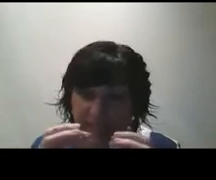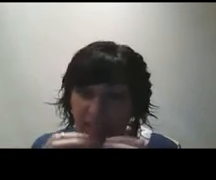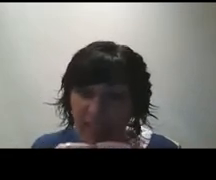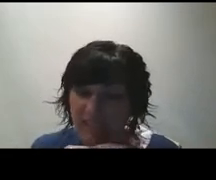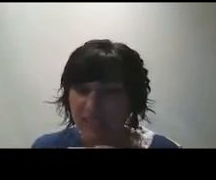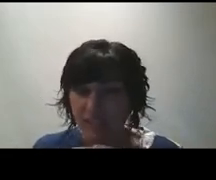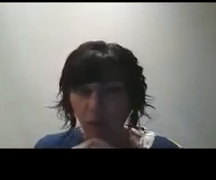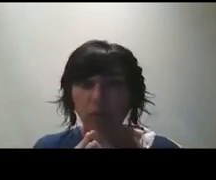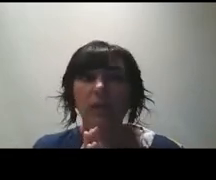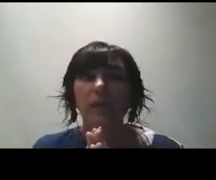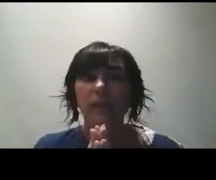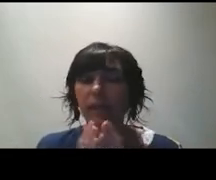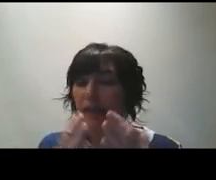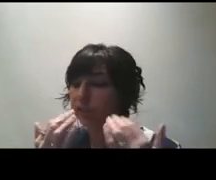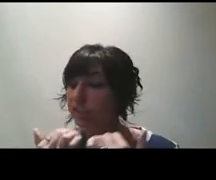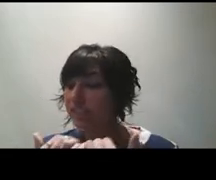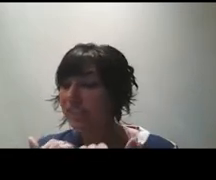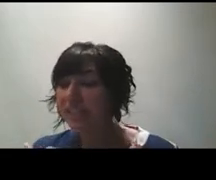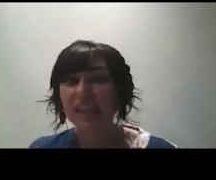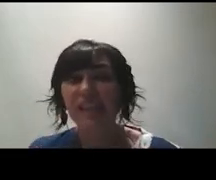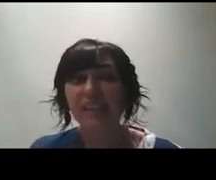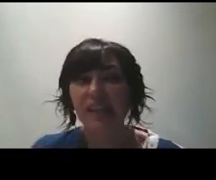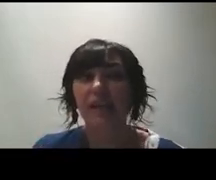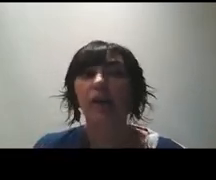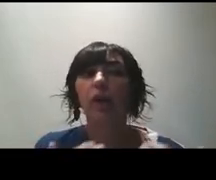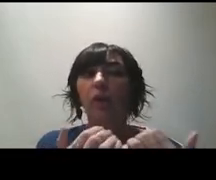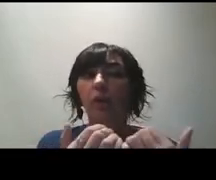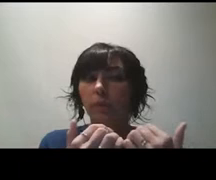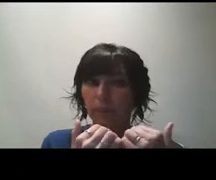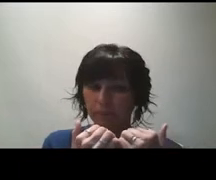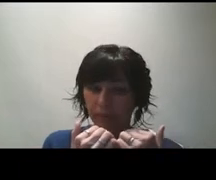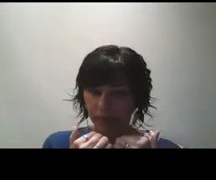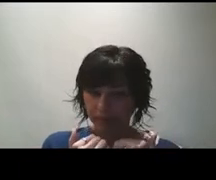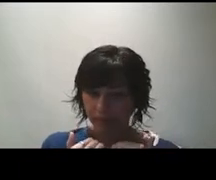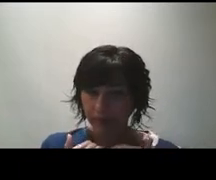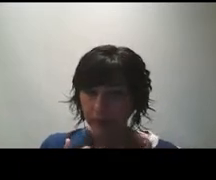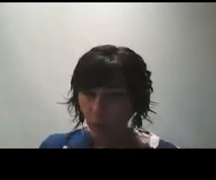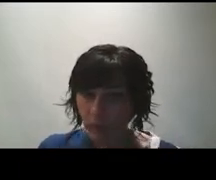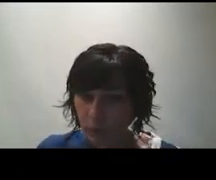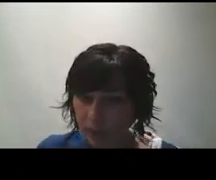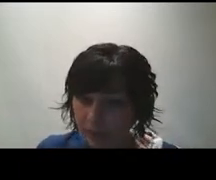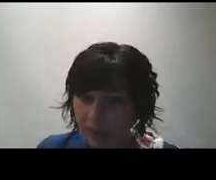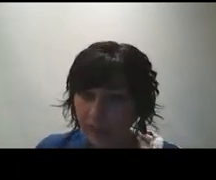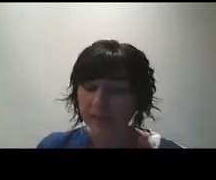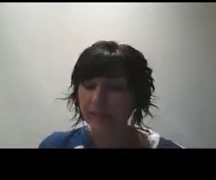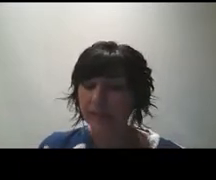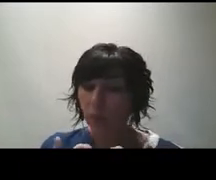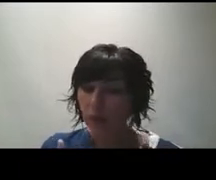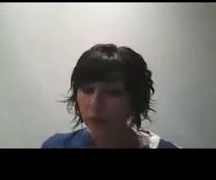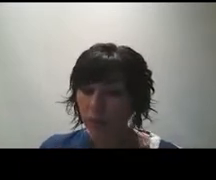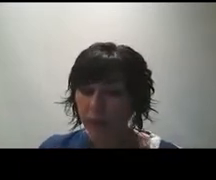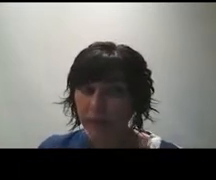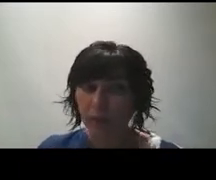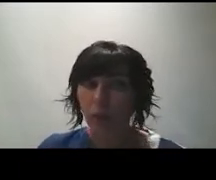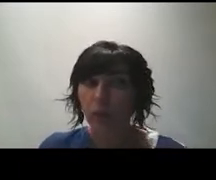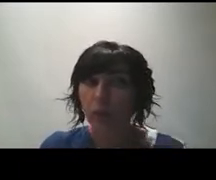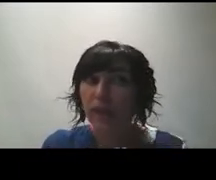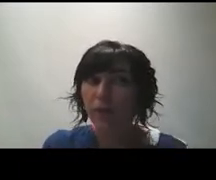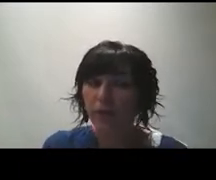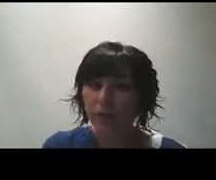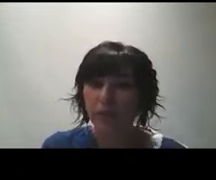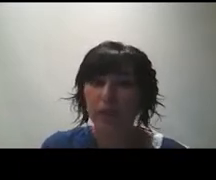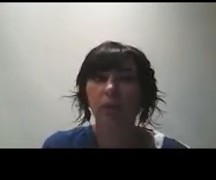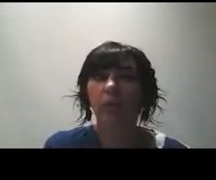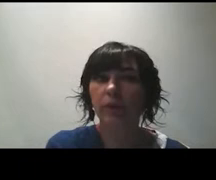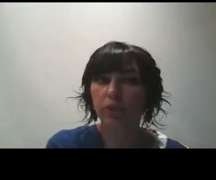essa relação né disse entender e enquanto liderança enquanto empreendedor